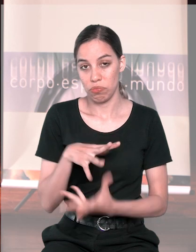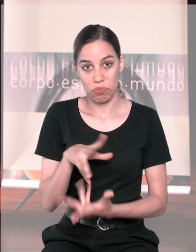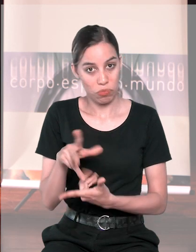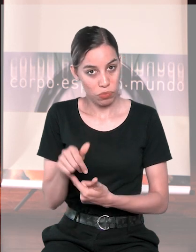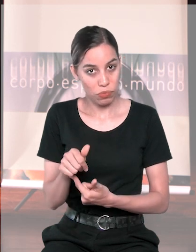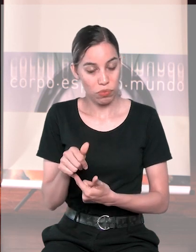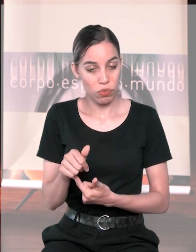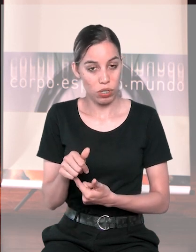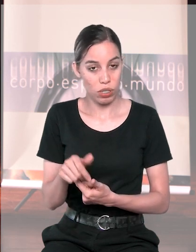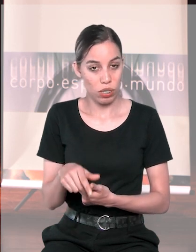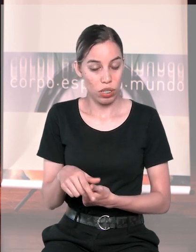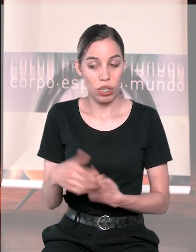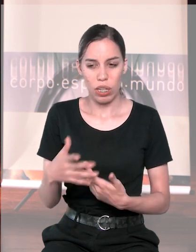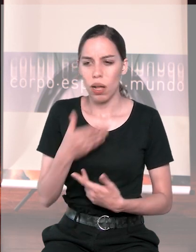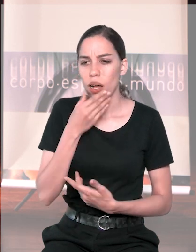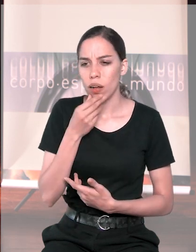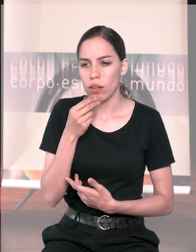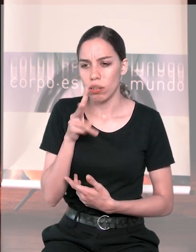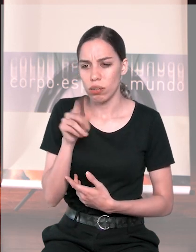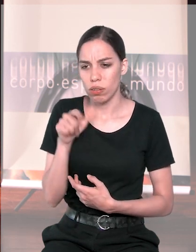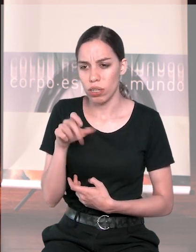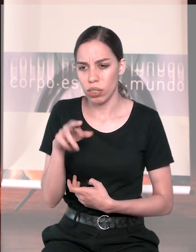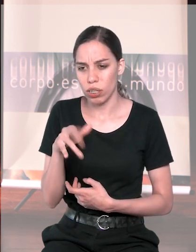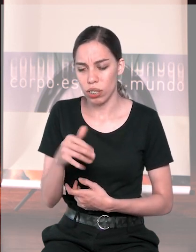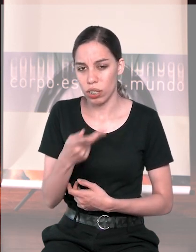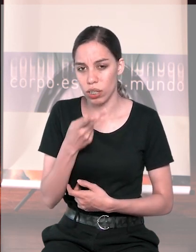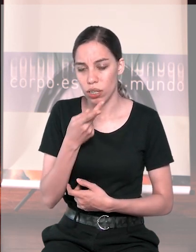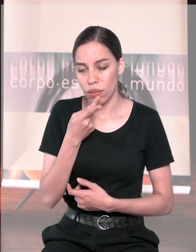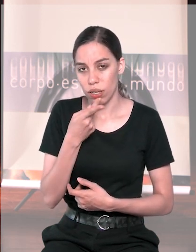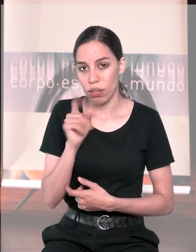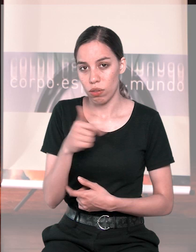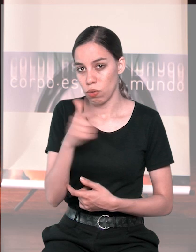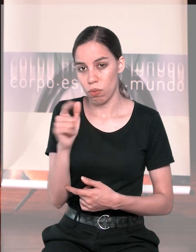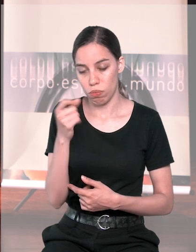Né? O Valéry dizia assim num outro poema: